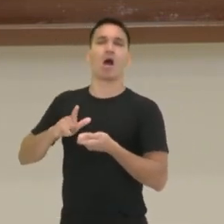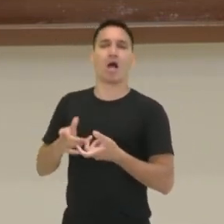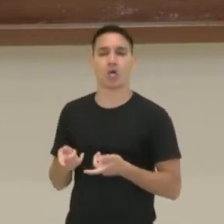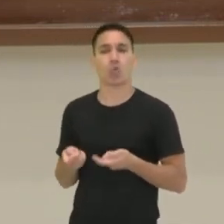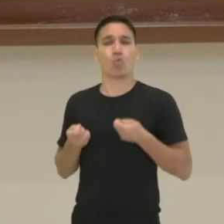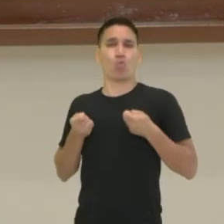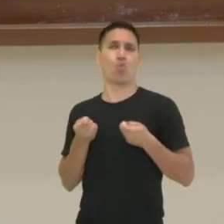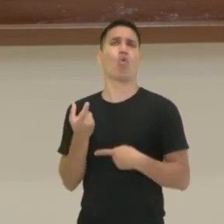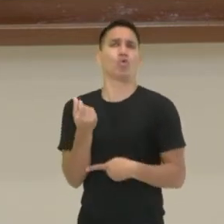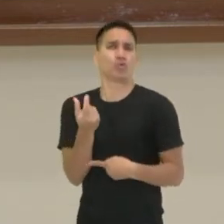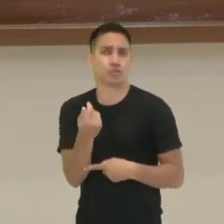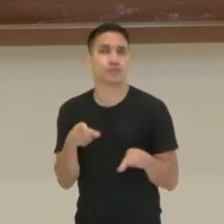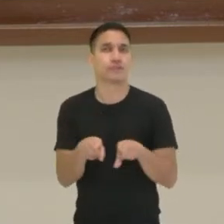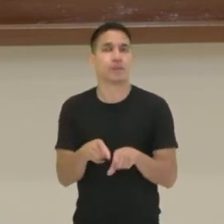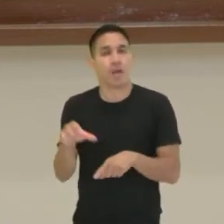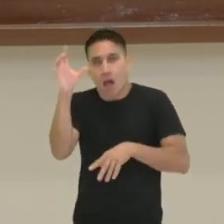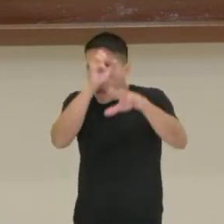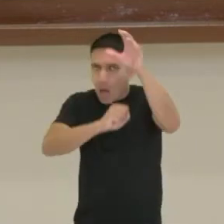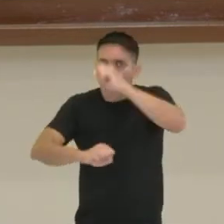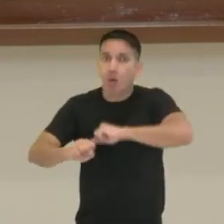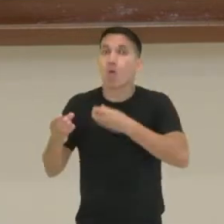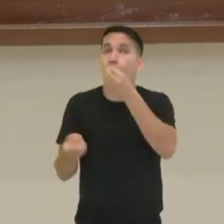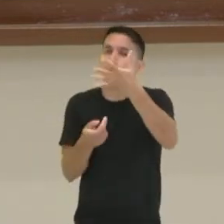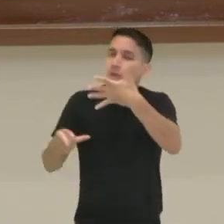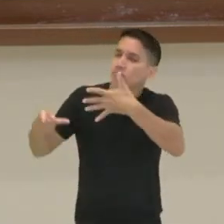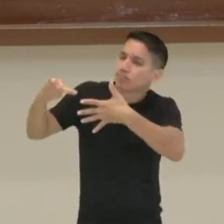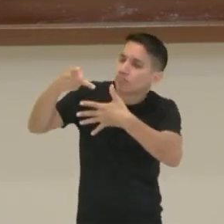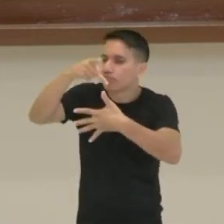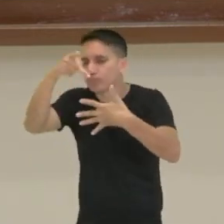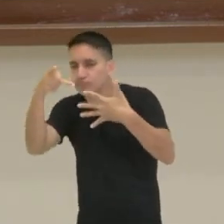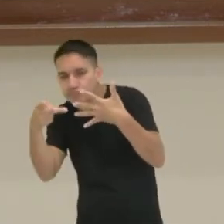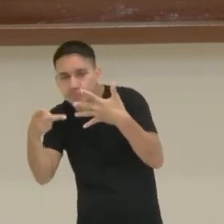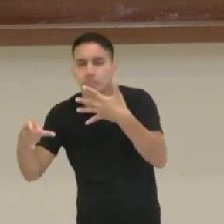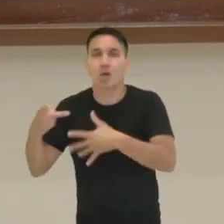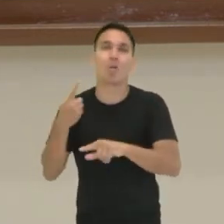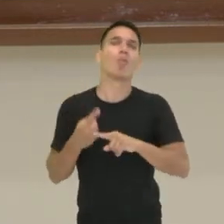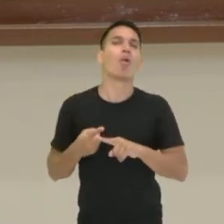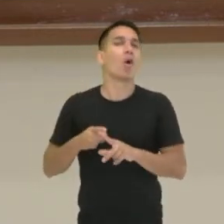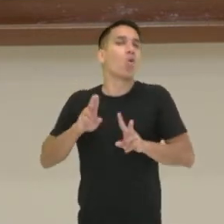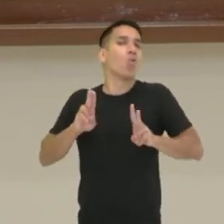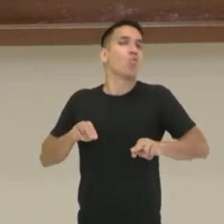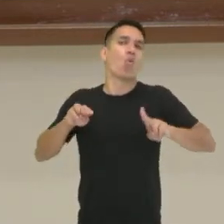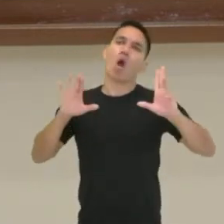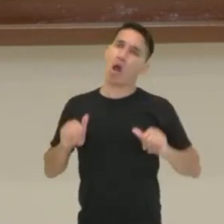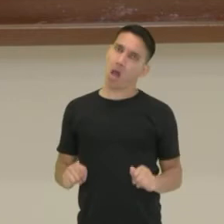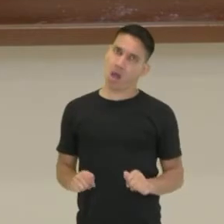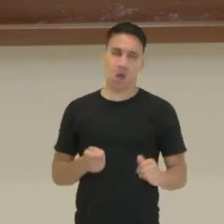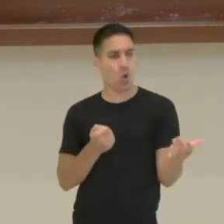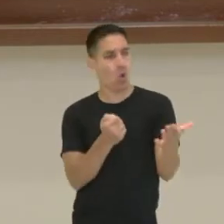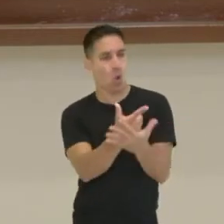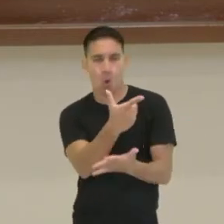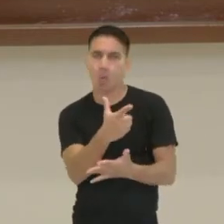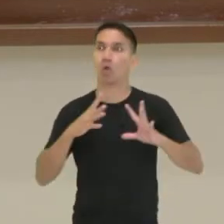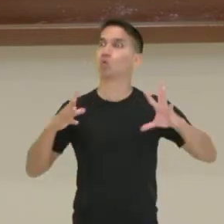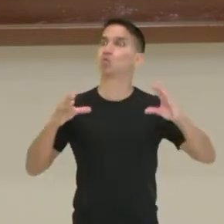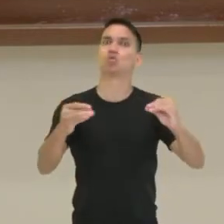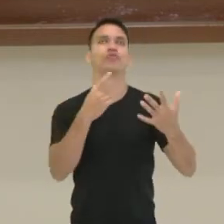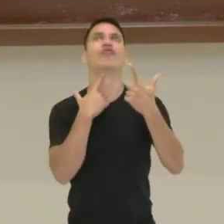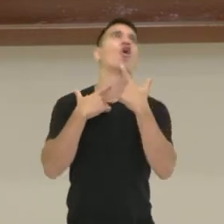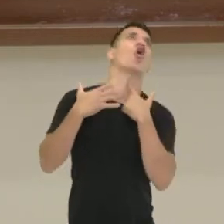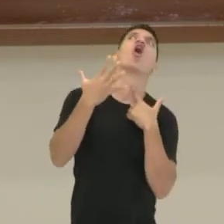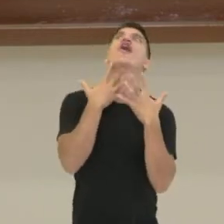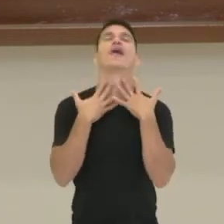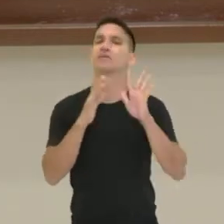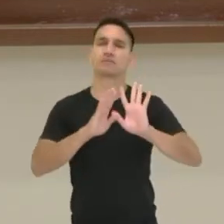para que aprendam a estabelecer prioridades, afinal de contas, nunca se pode ter tudo o que se quer, né? É necessário ver o